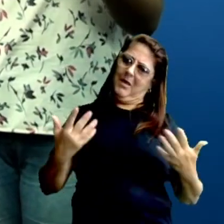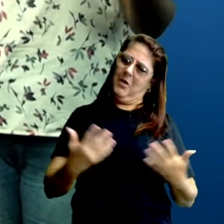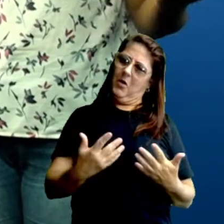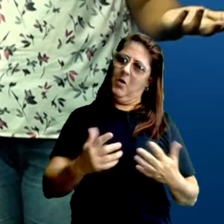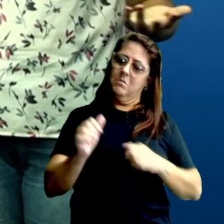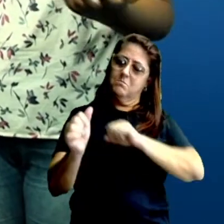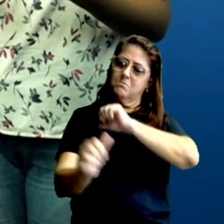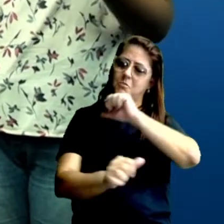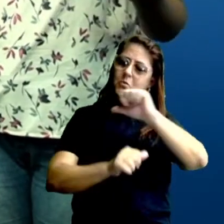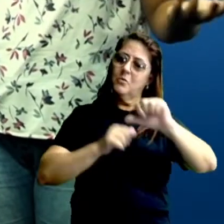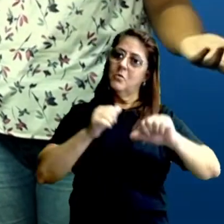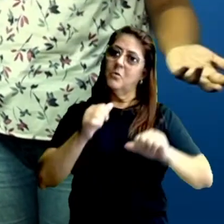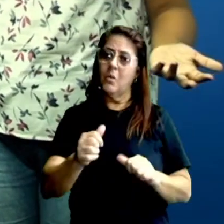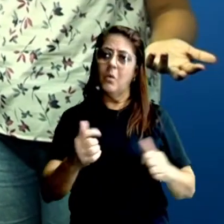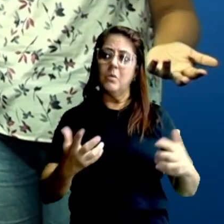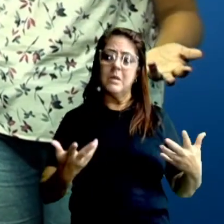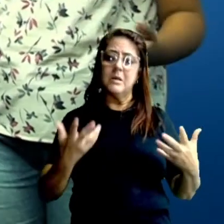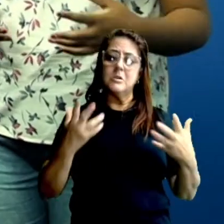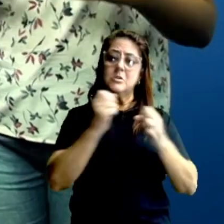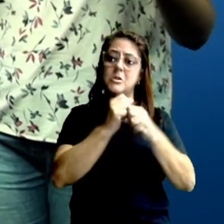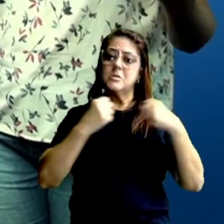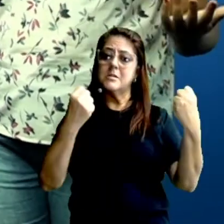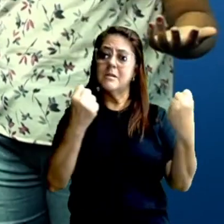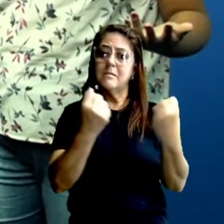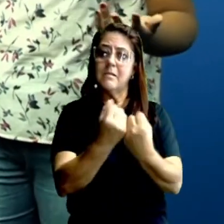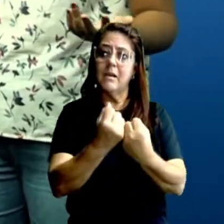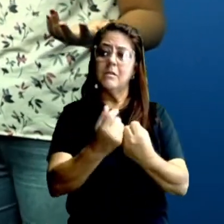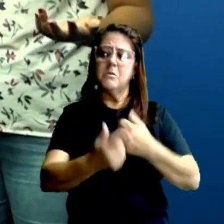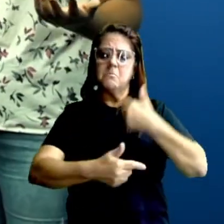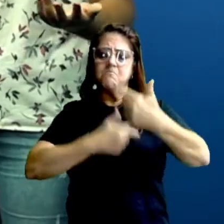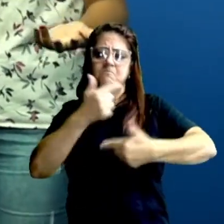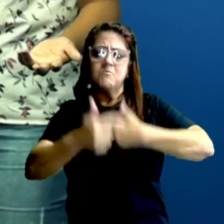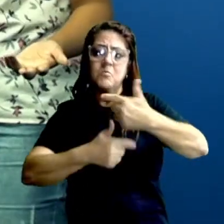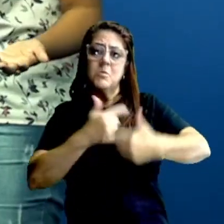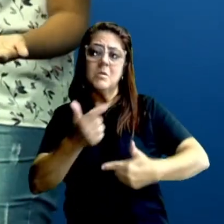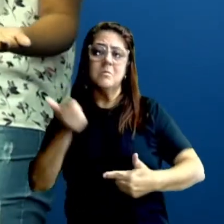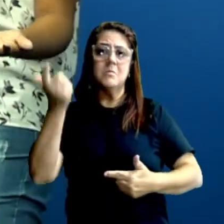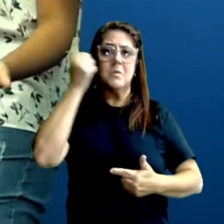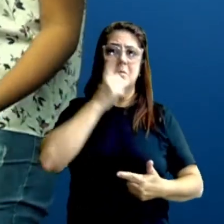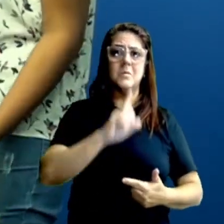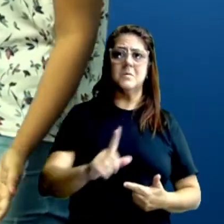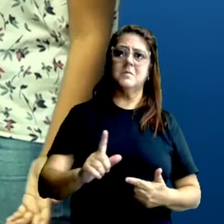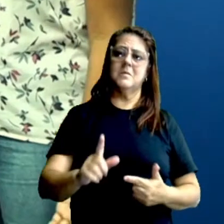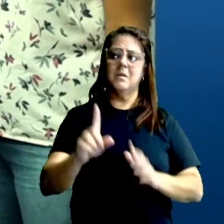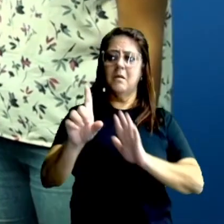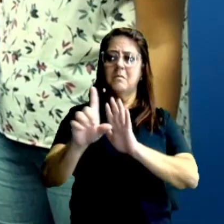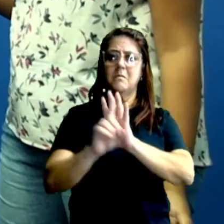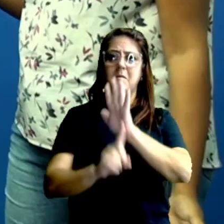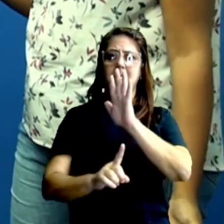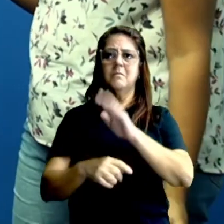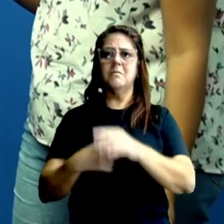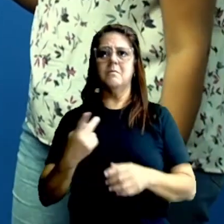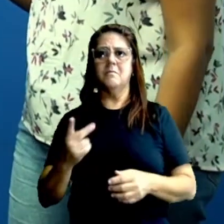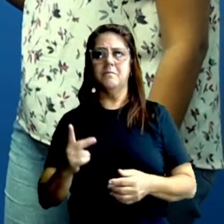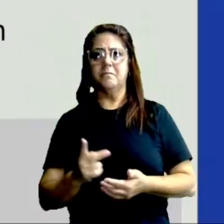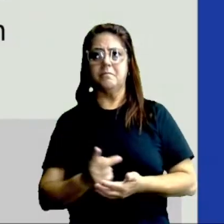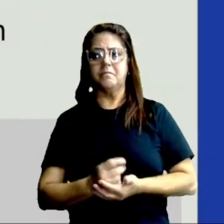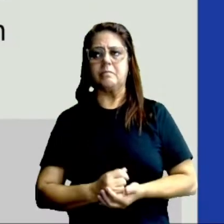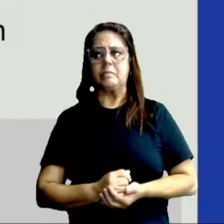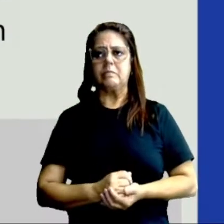e eles também estão inseridos sobre a mente na nossa sociedade conquistando seus espaços que também é de direito